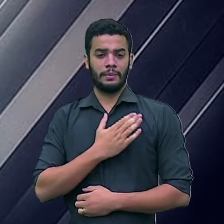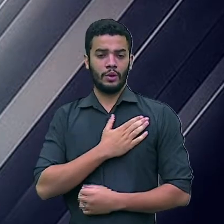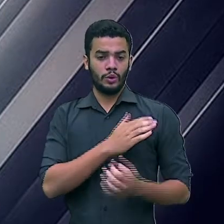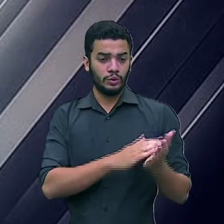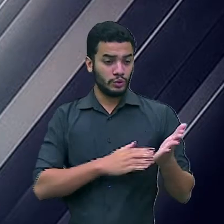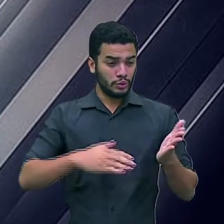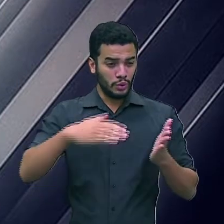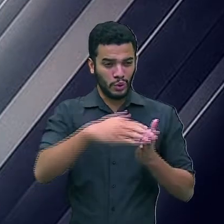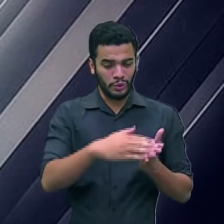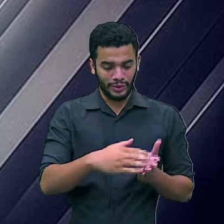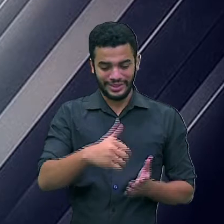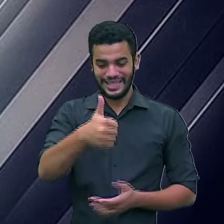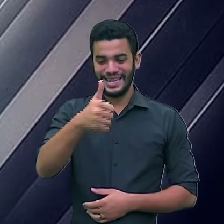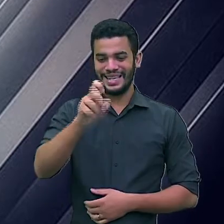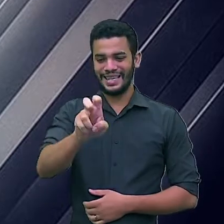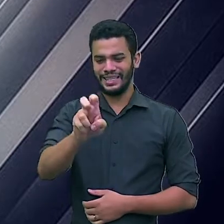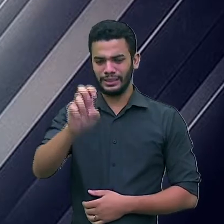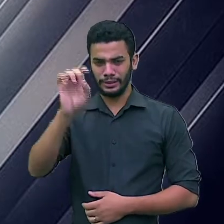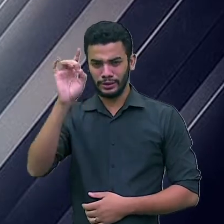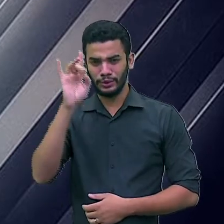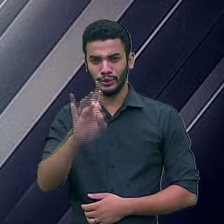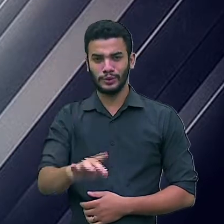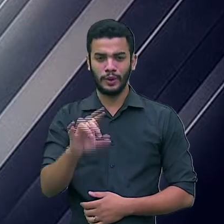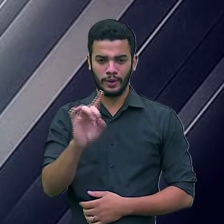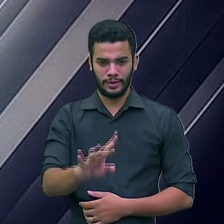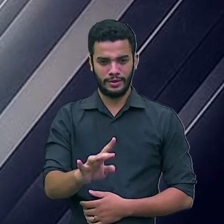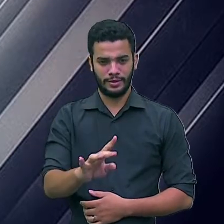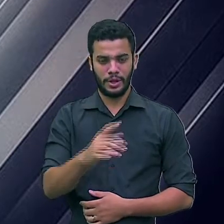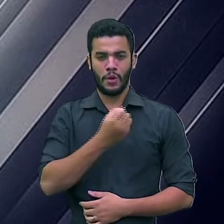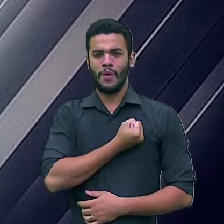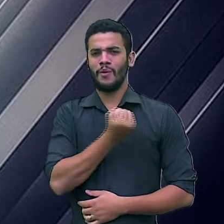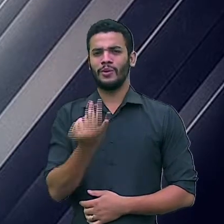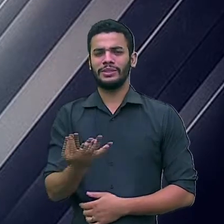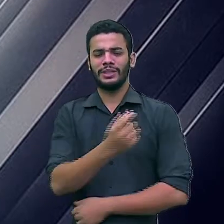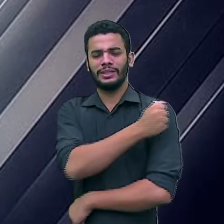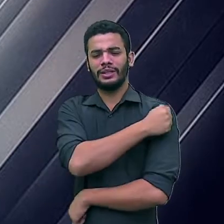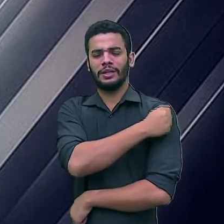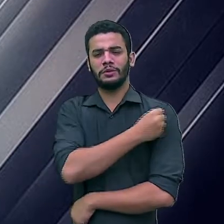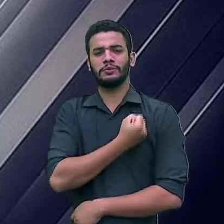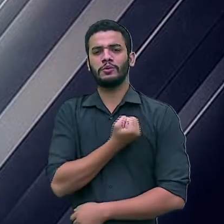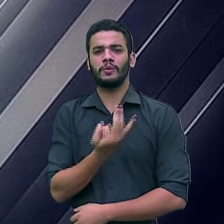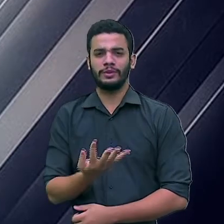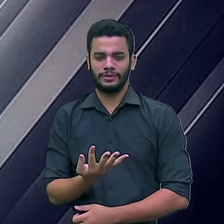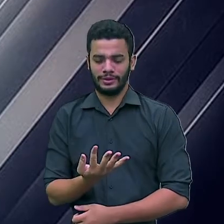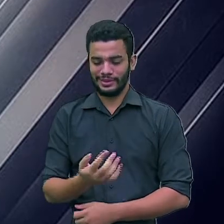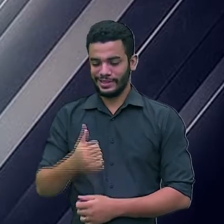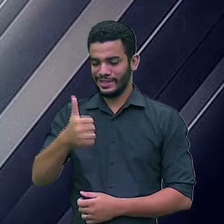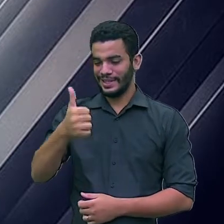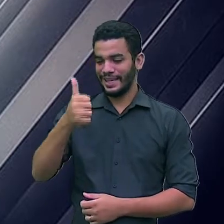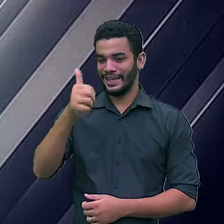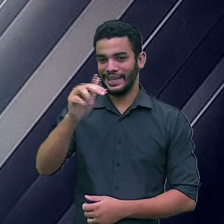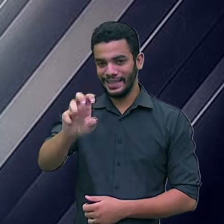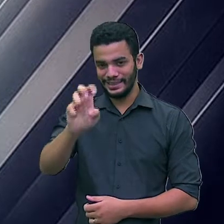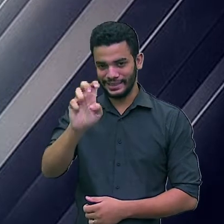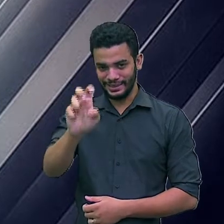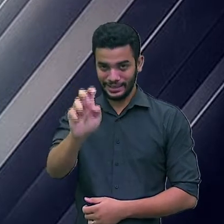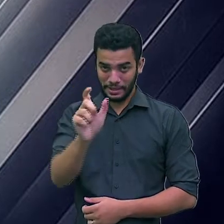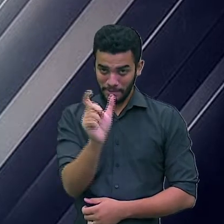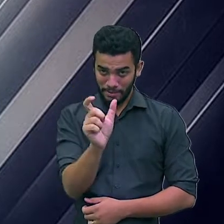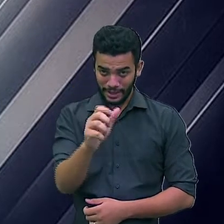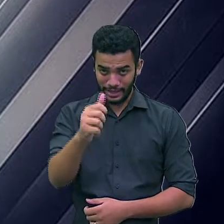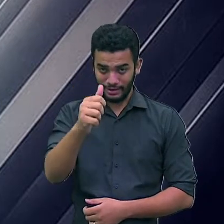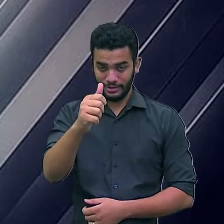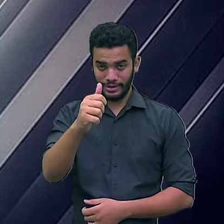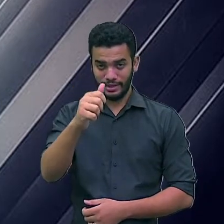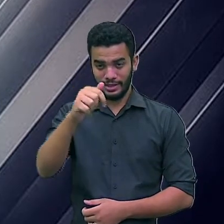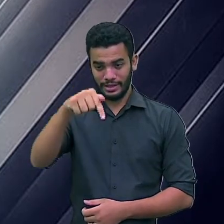a quantidade aí de quem? Dos alunos. Teve a relação com o sujeito ligado pelo verbo de